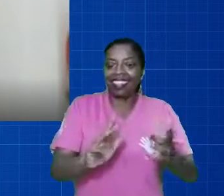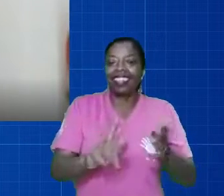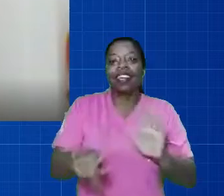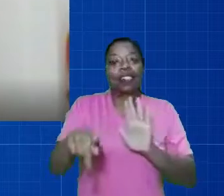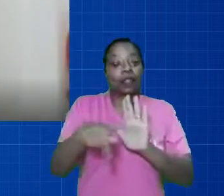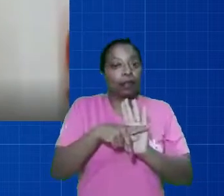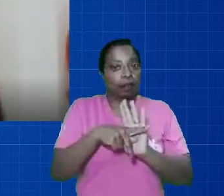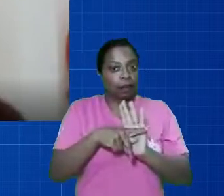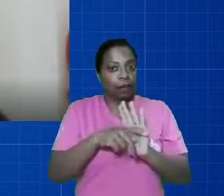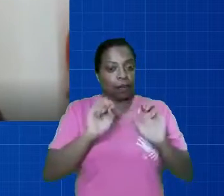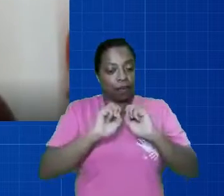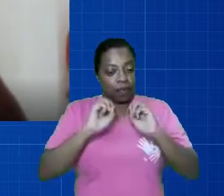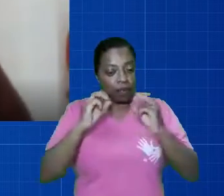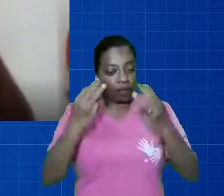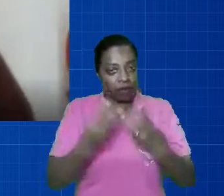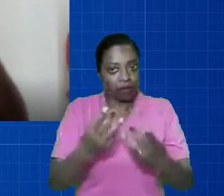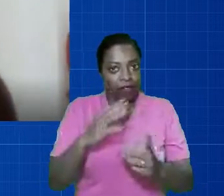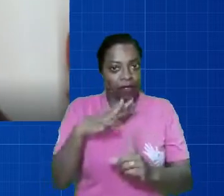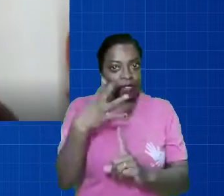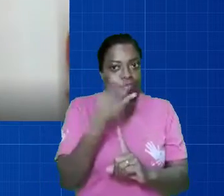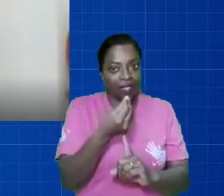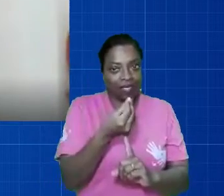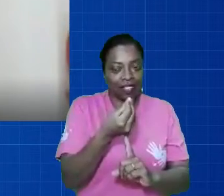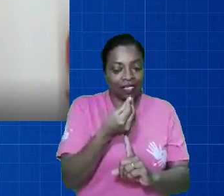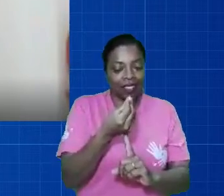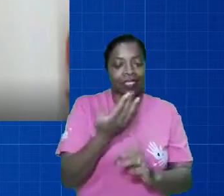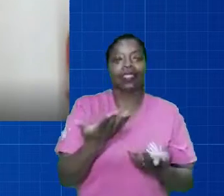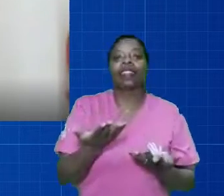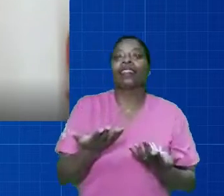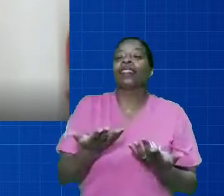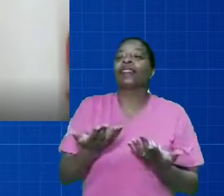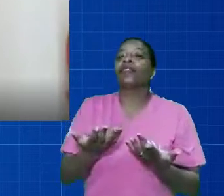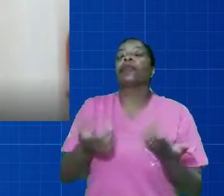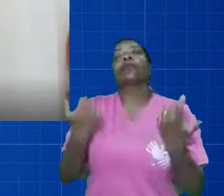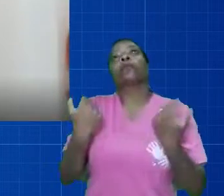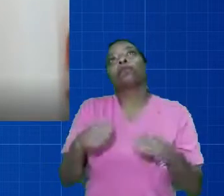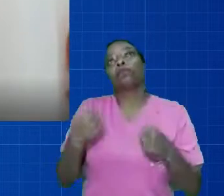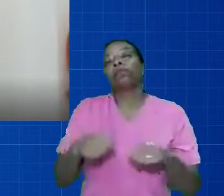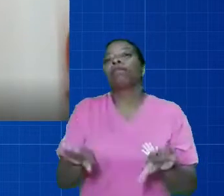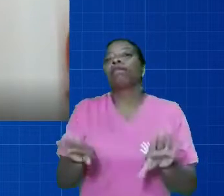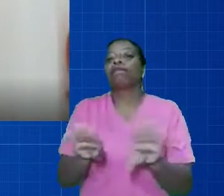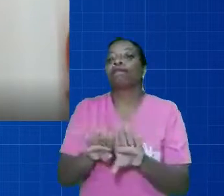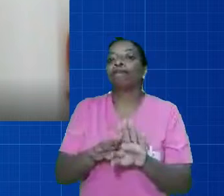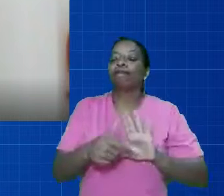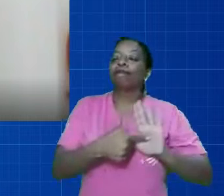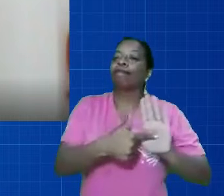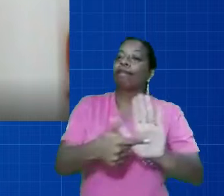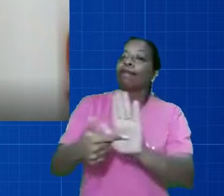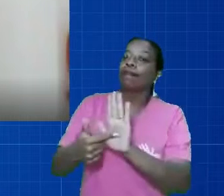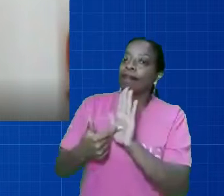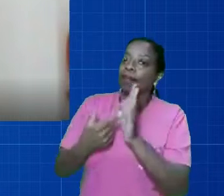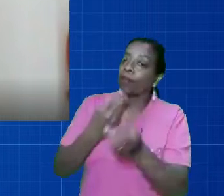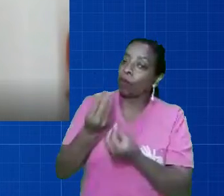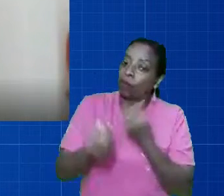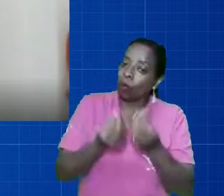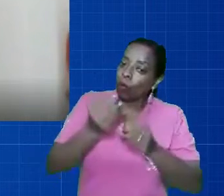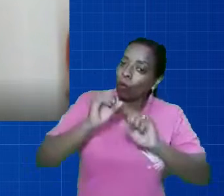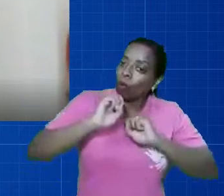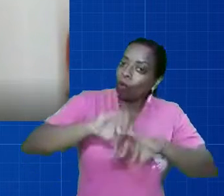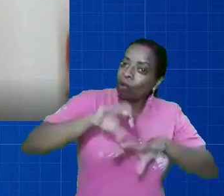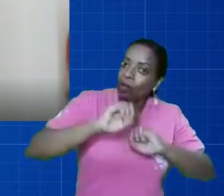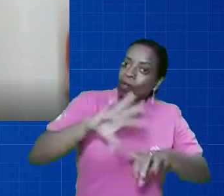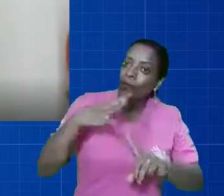ocupa, né, ali dentro dessa corrente que vem com o ensino de arte ali. Então, a gente parte daquela concepção muito